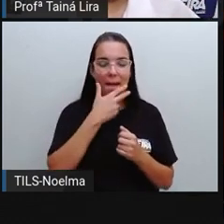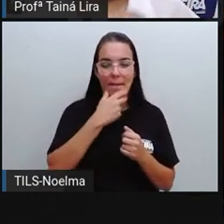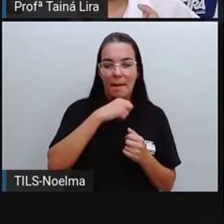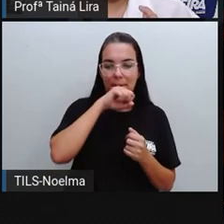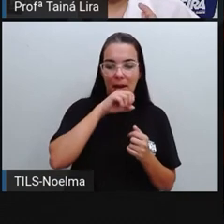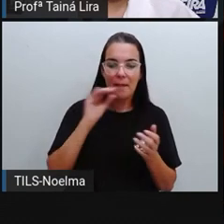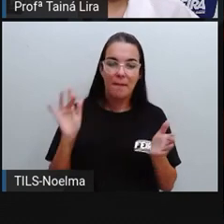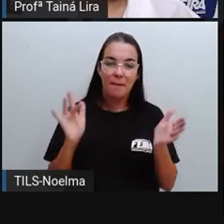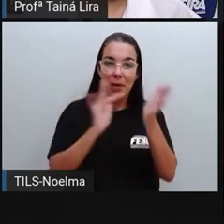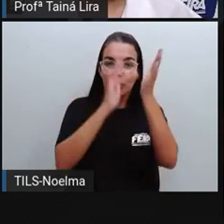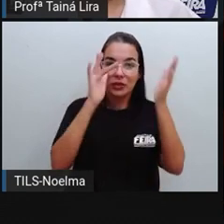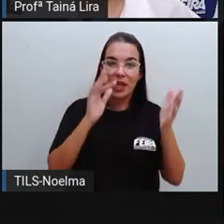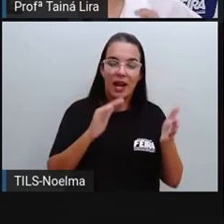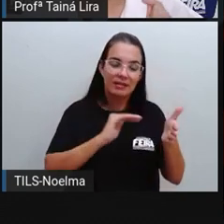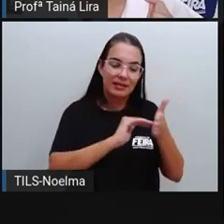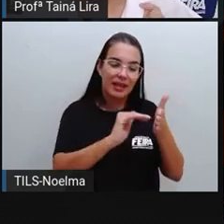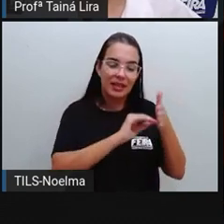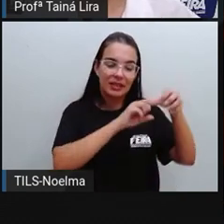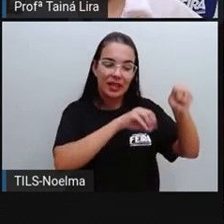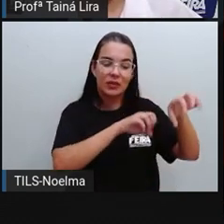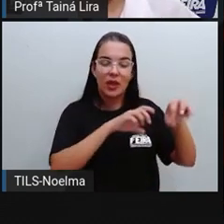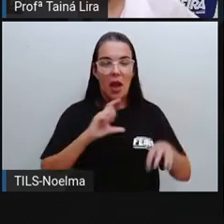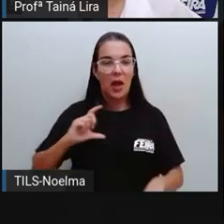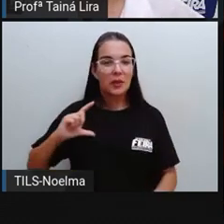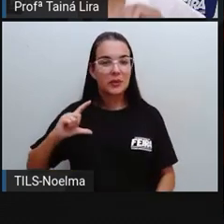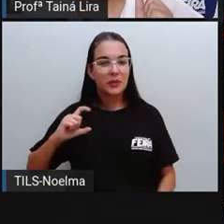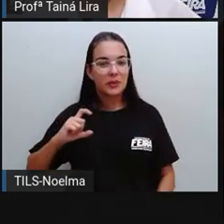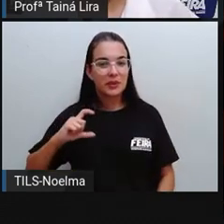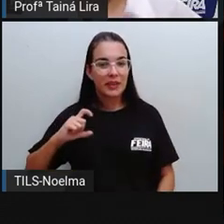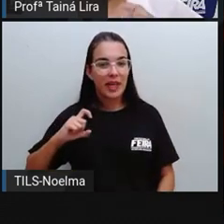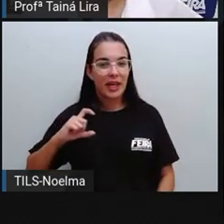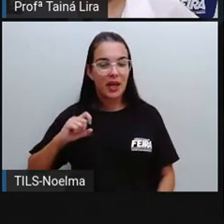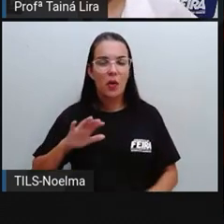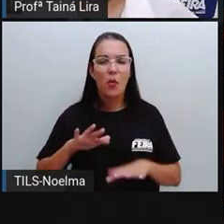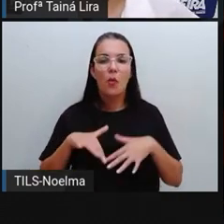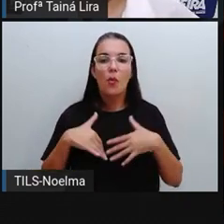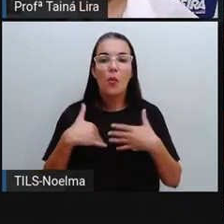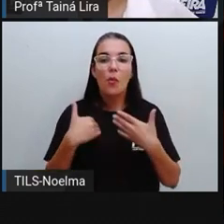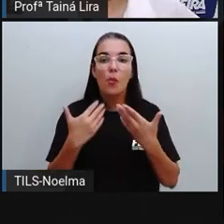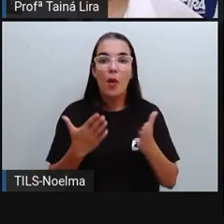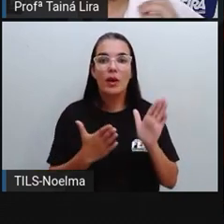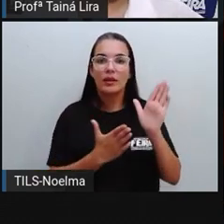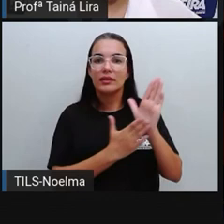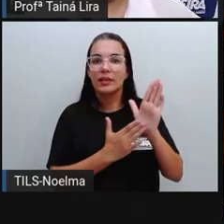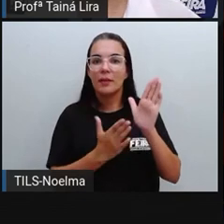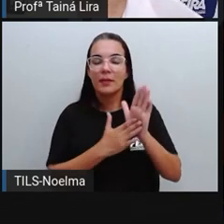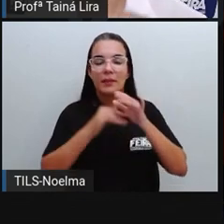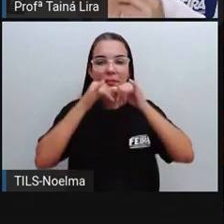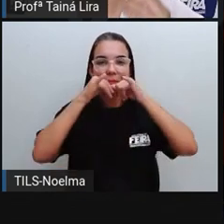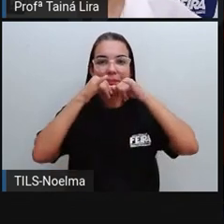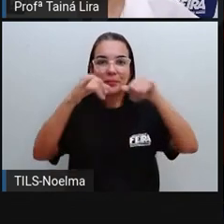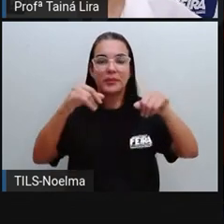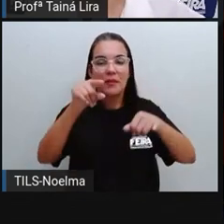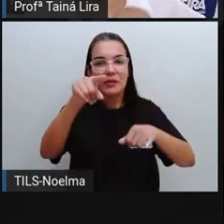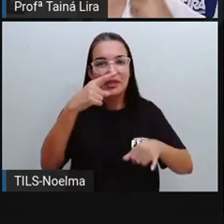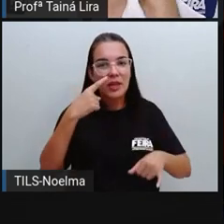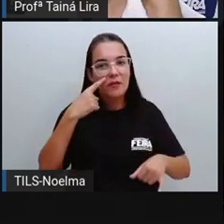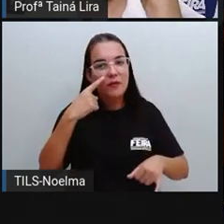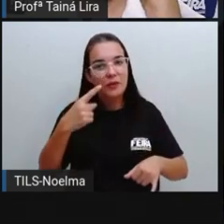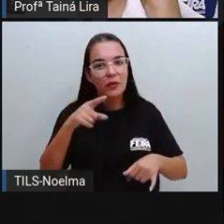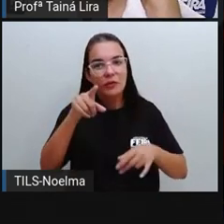lá no Instagram, marcar a Secretaria de Educação para a gente ver qual é a campanha, né, publicitária que você viu,